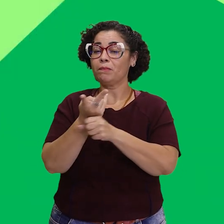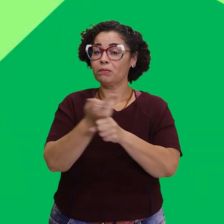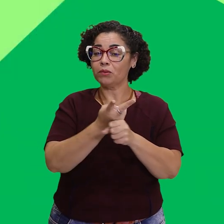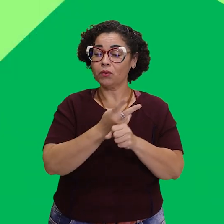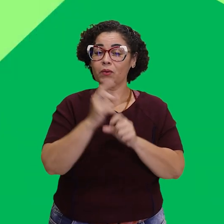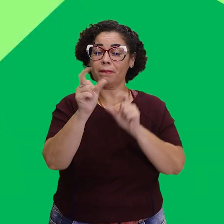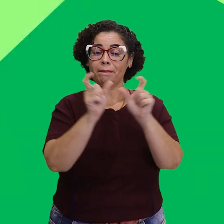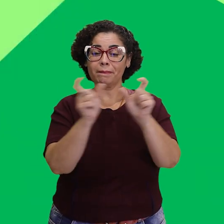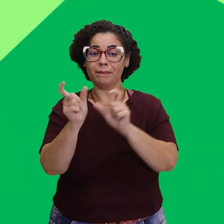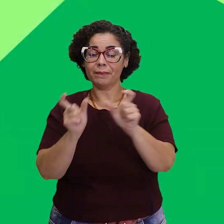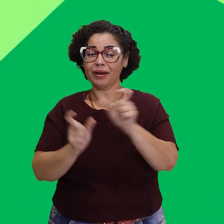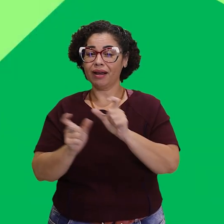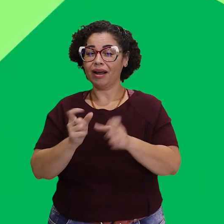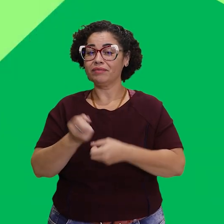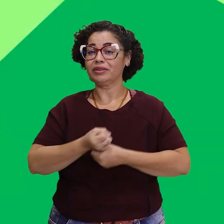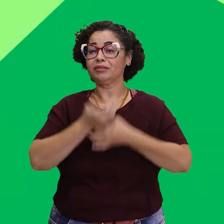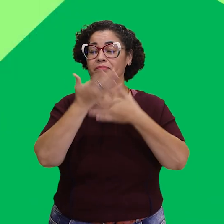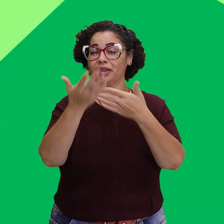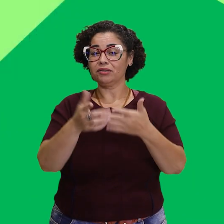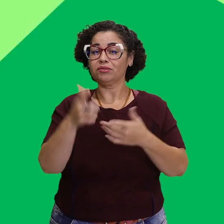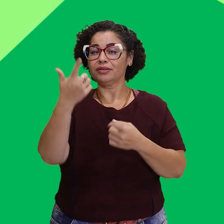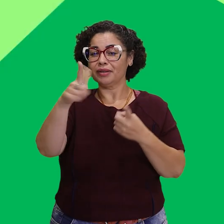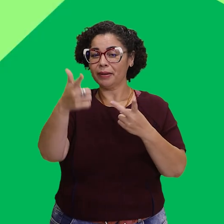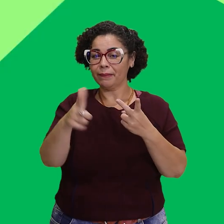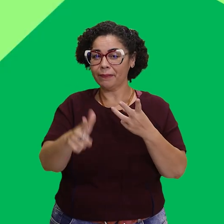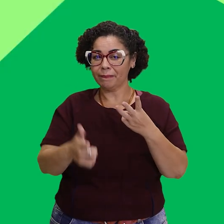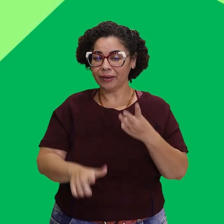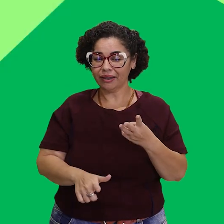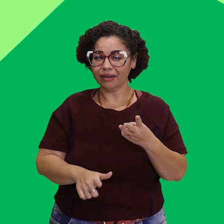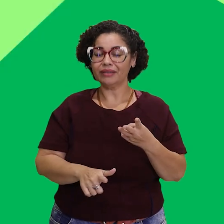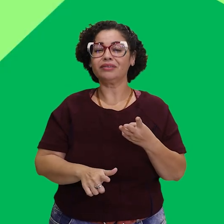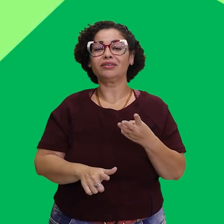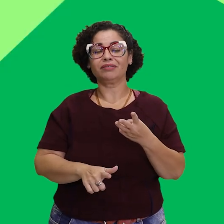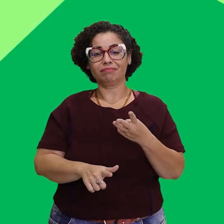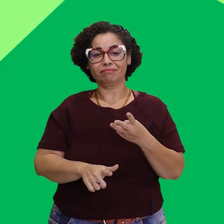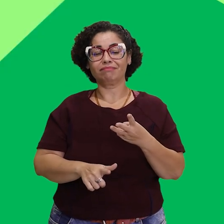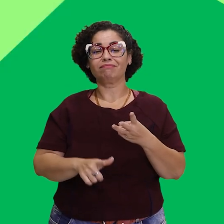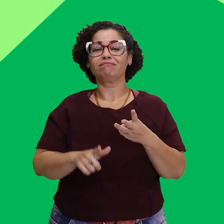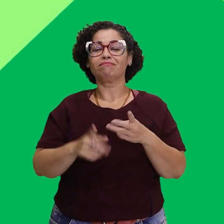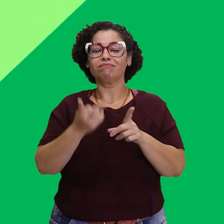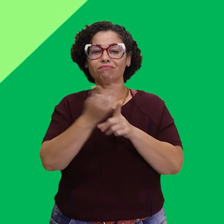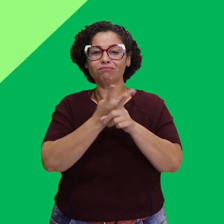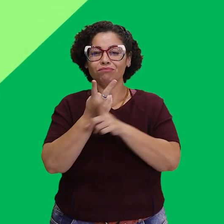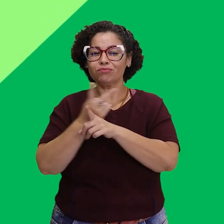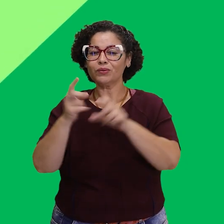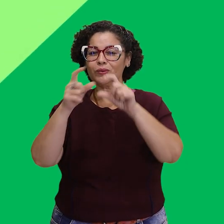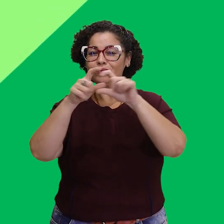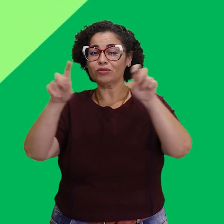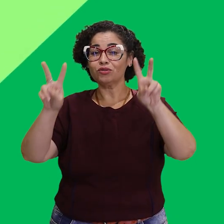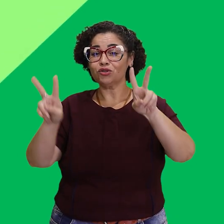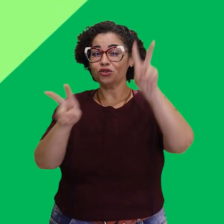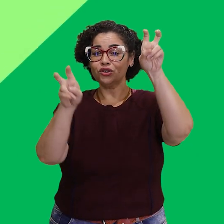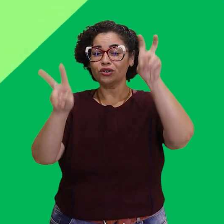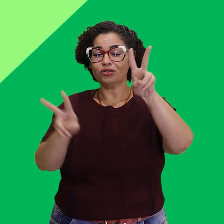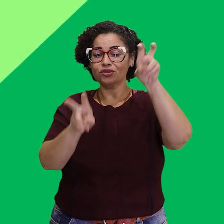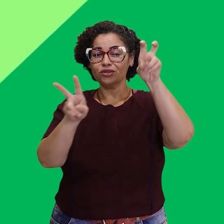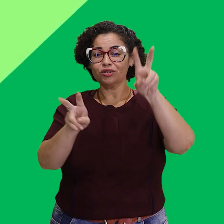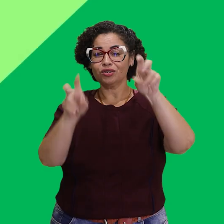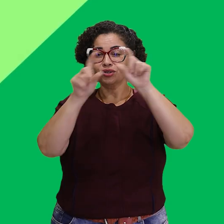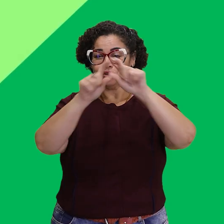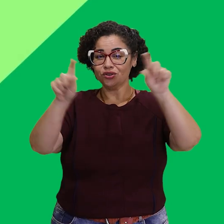olha, procure palavras ou expressões repetidas. Preste atenção nos títulos